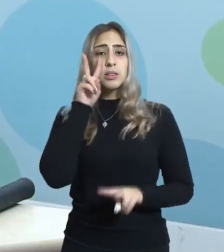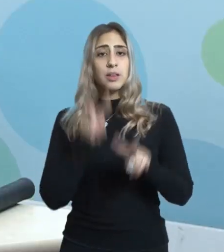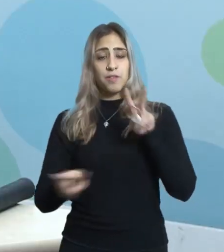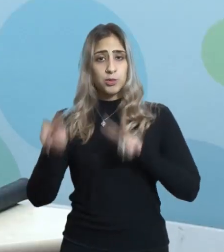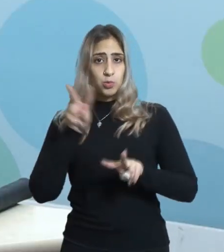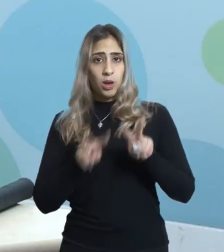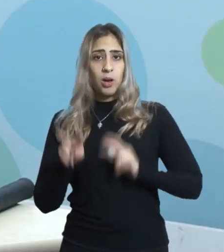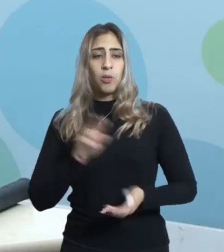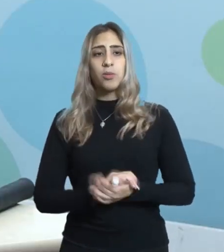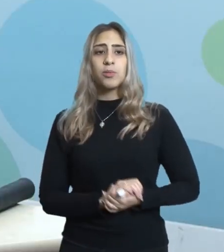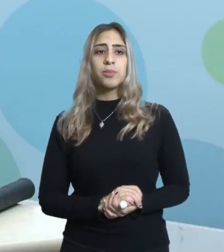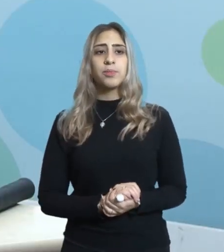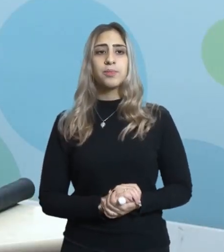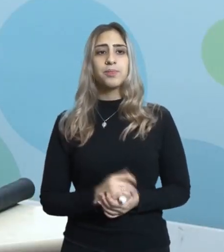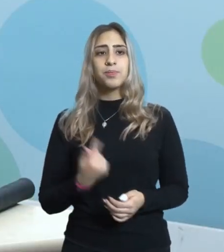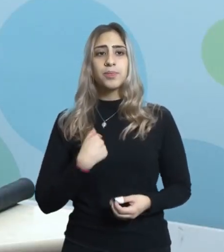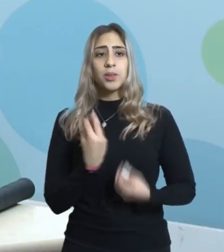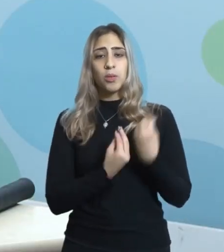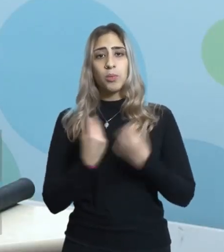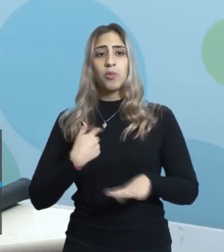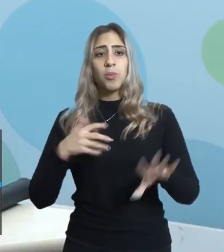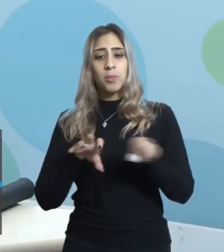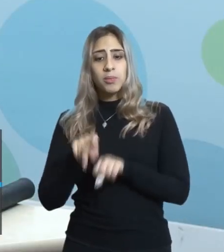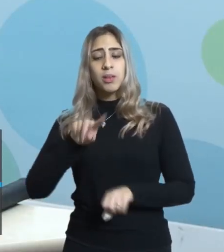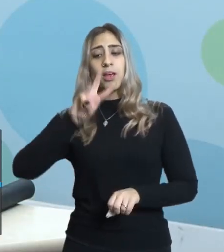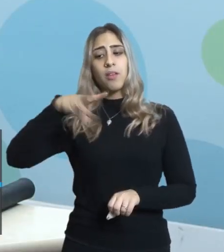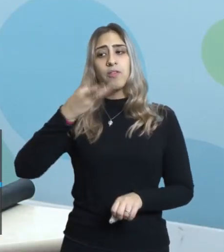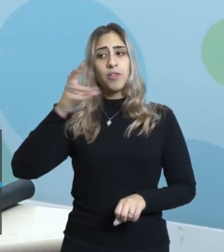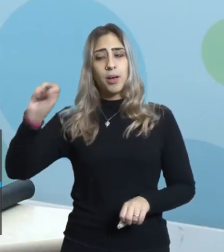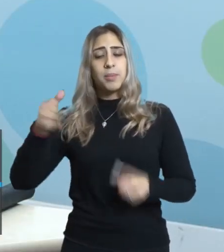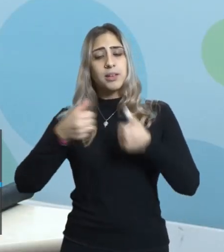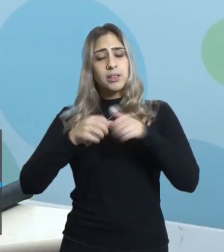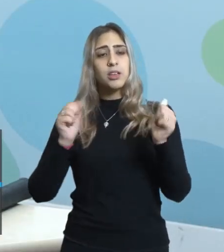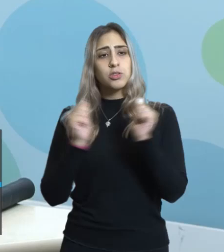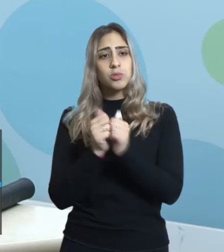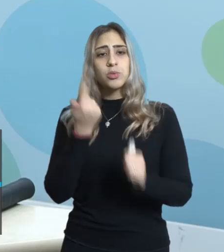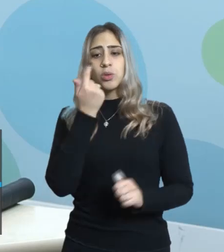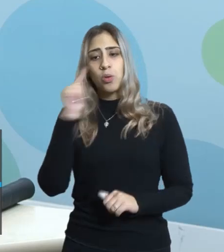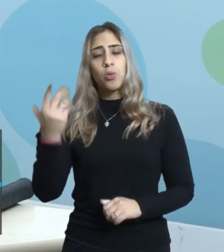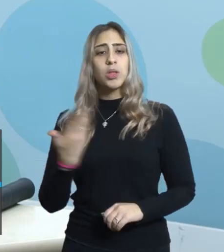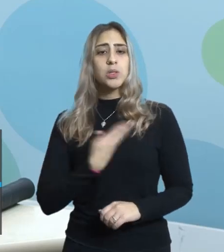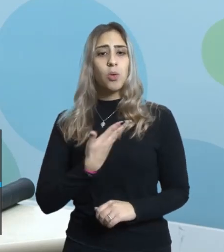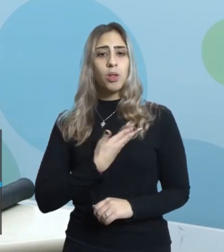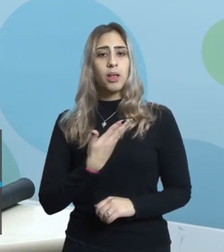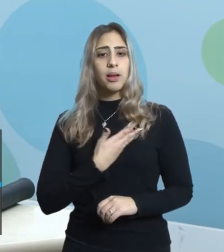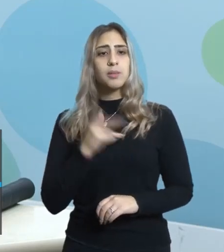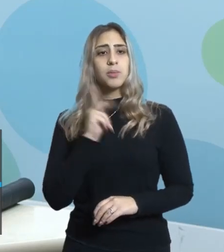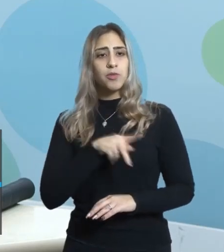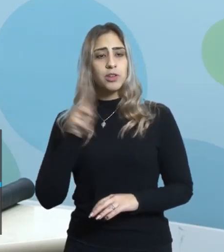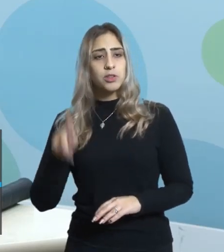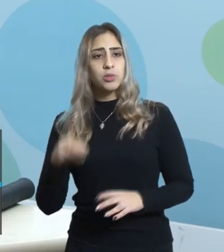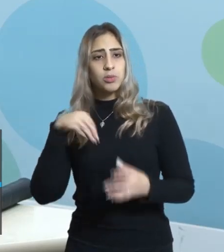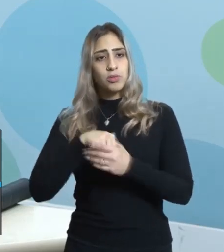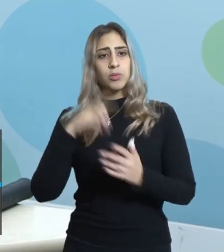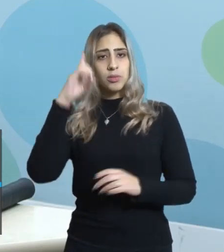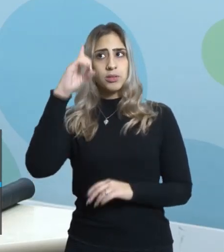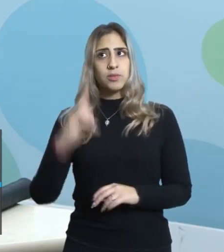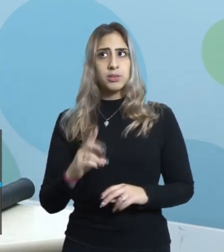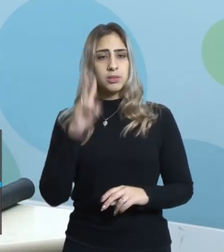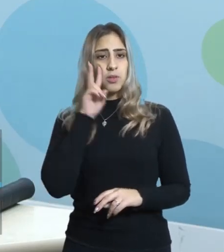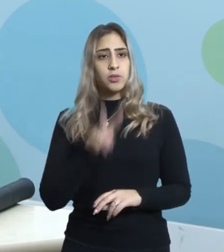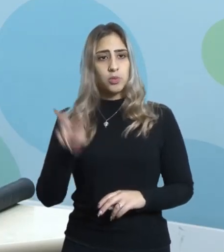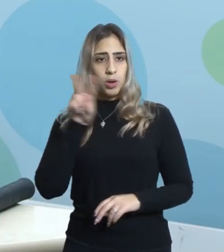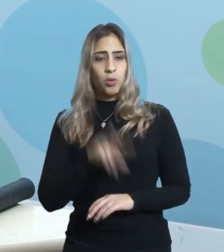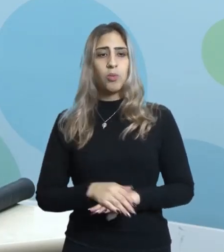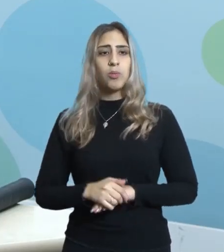visual. Eu, como formadora também aqui da IFAP, estarei junto com as outras duas colegas, professoras da área da deficiência visual.